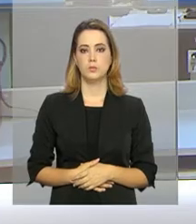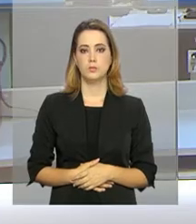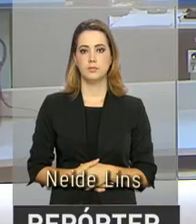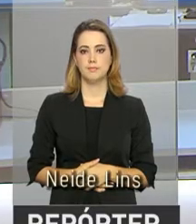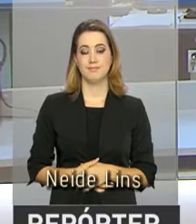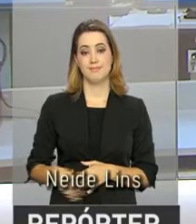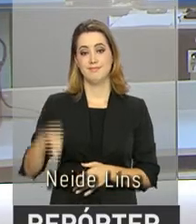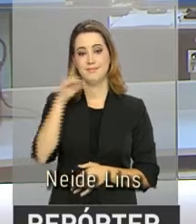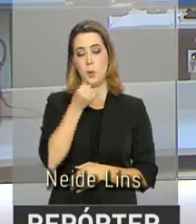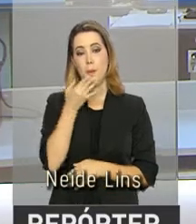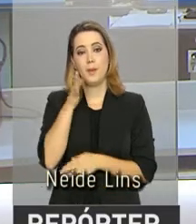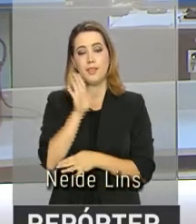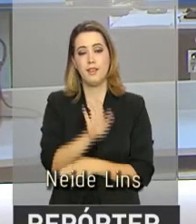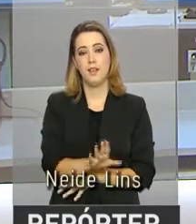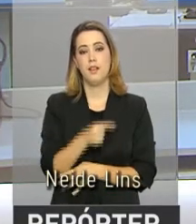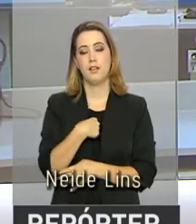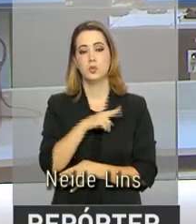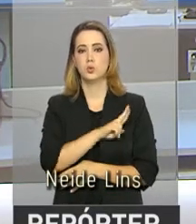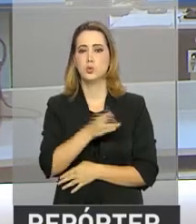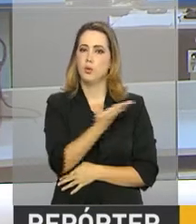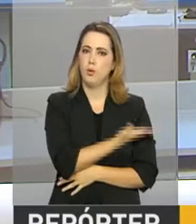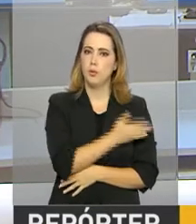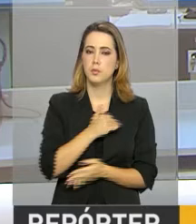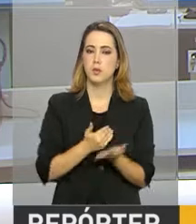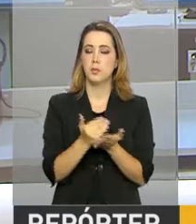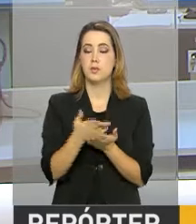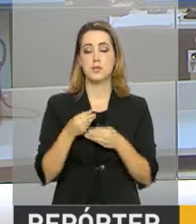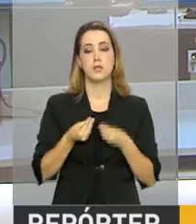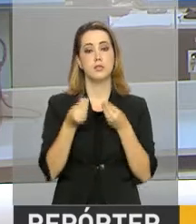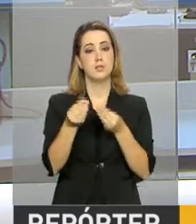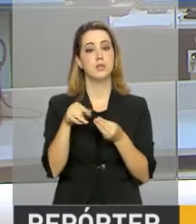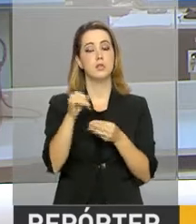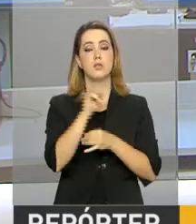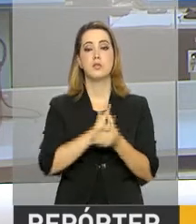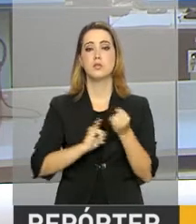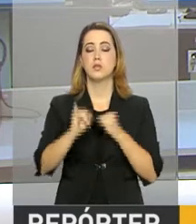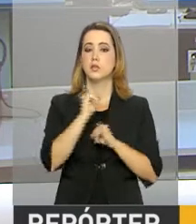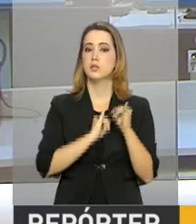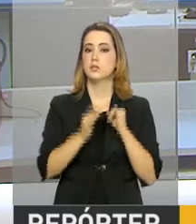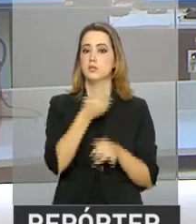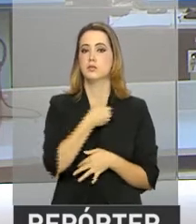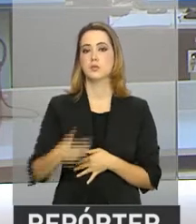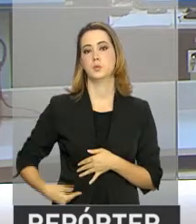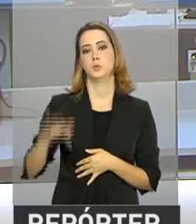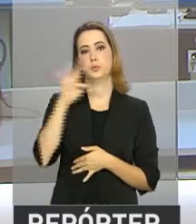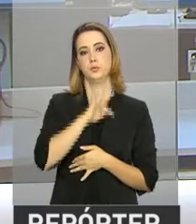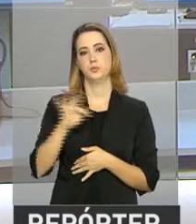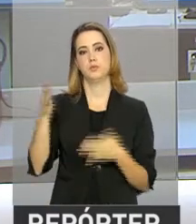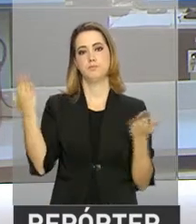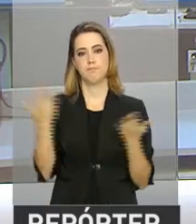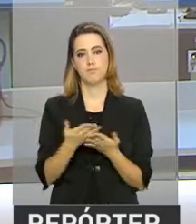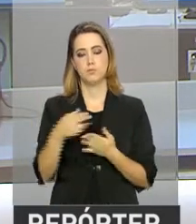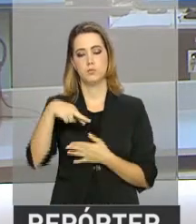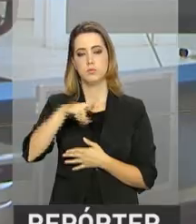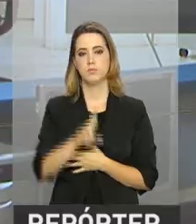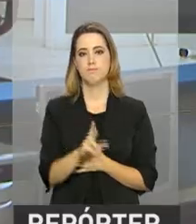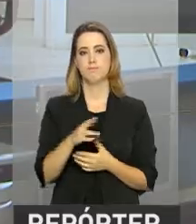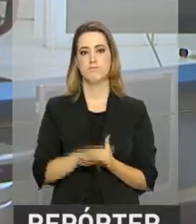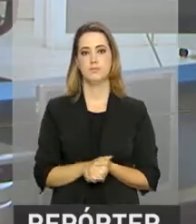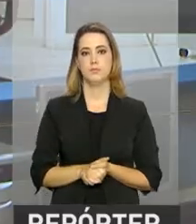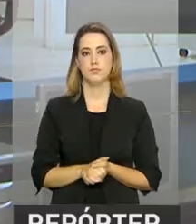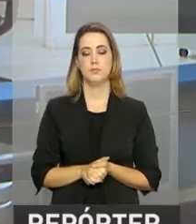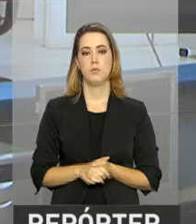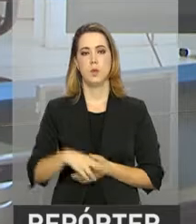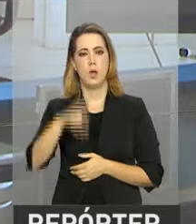olá boa tarde eu sou josé luiz filho ea partir de agora trago pra você as notícias do governo federal aqui no repórter nbr